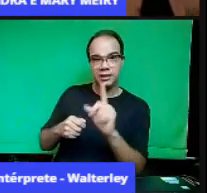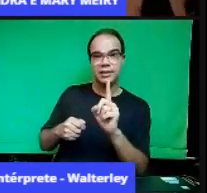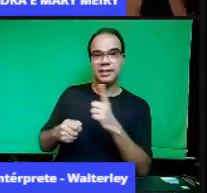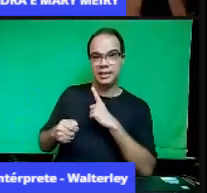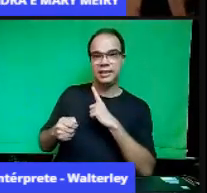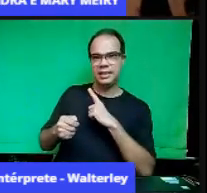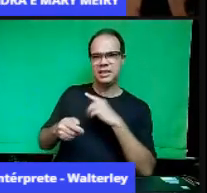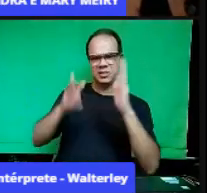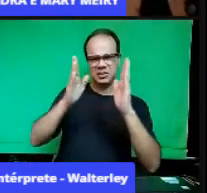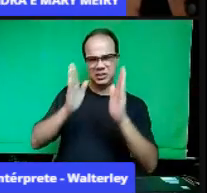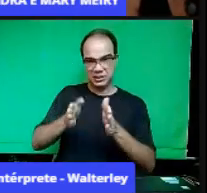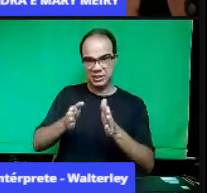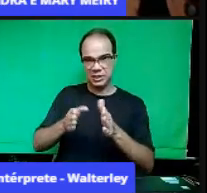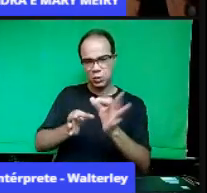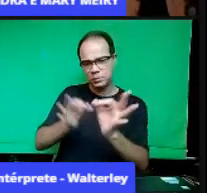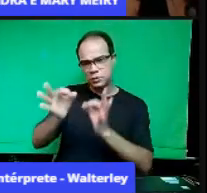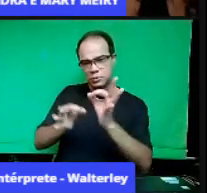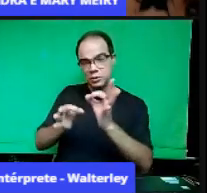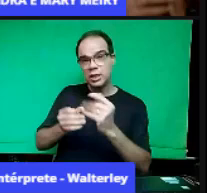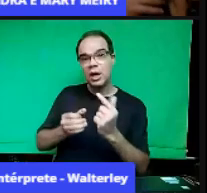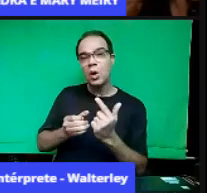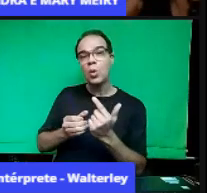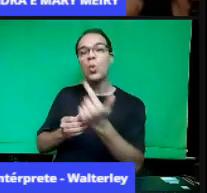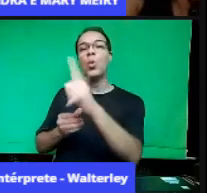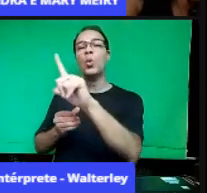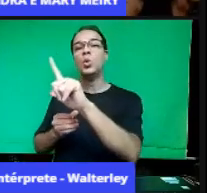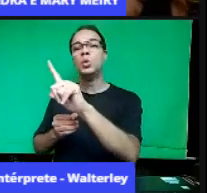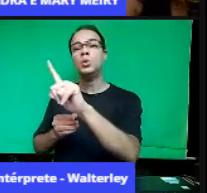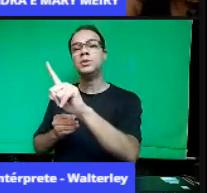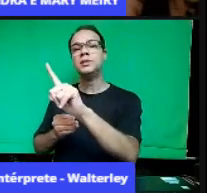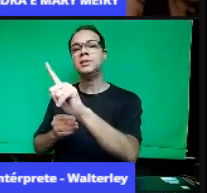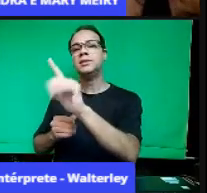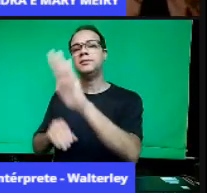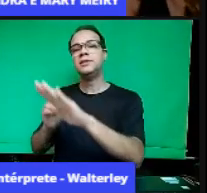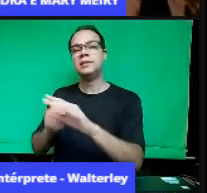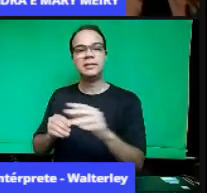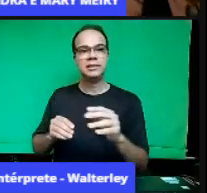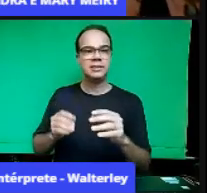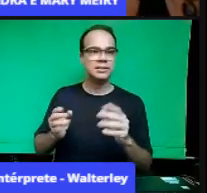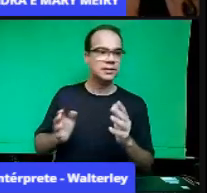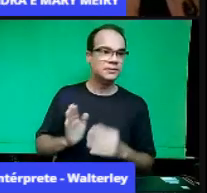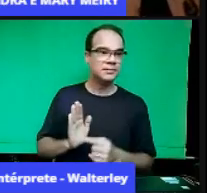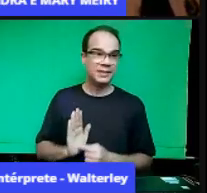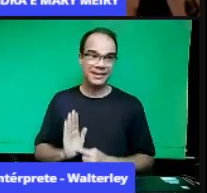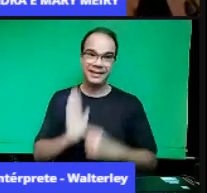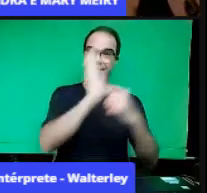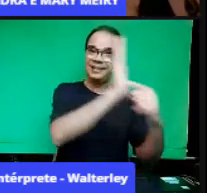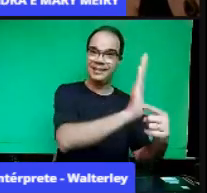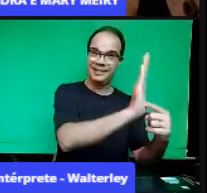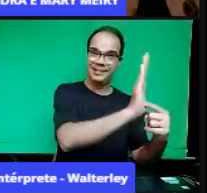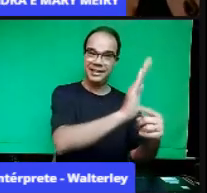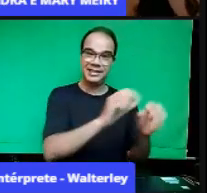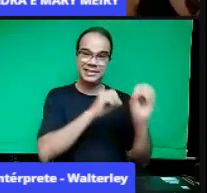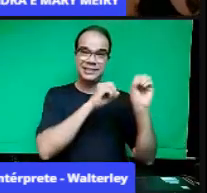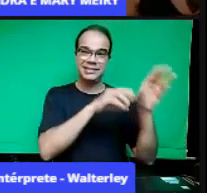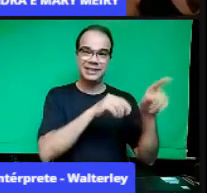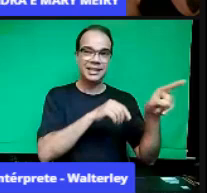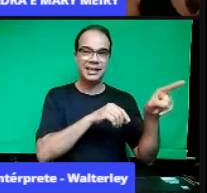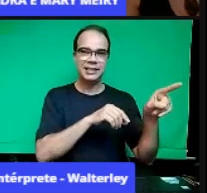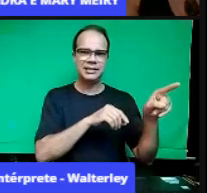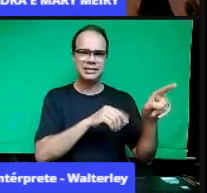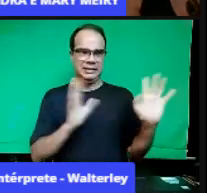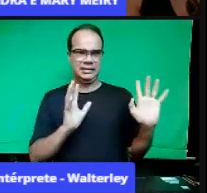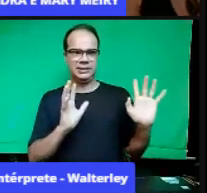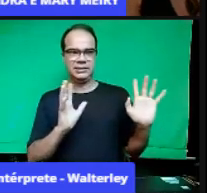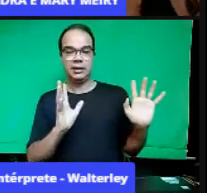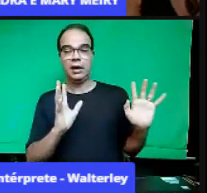de apoio. O objetivo, que objetivo geral você quer alcançar? Normalmente, os